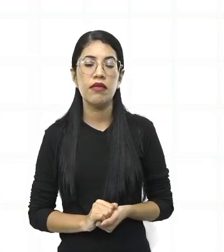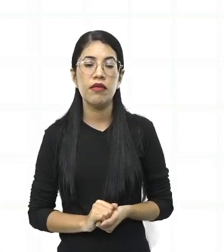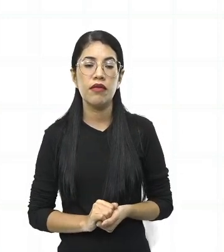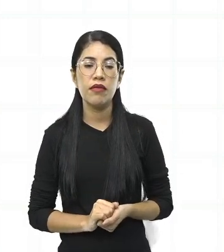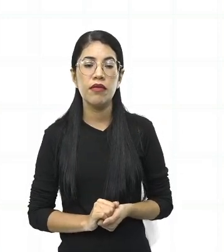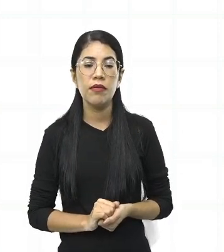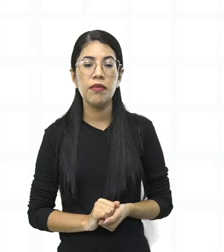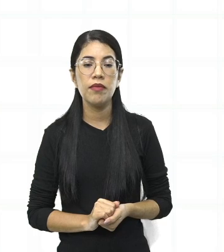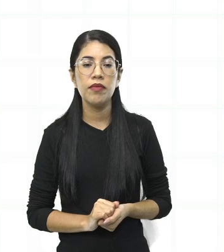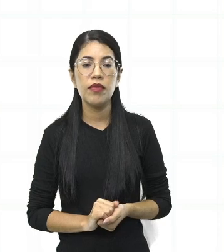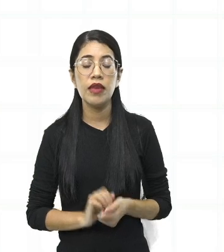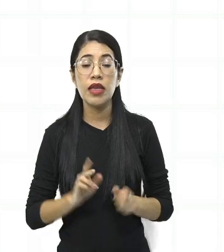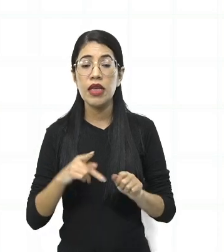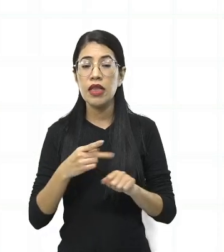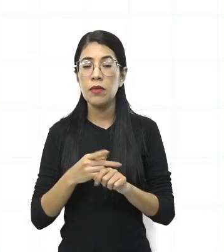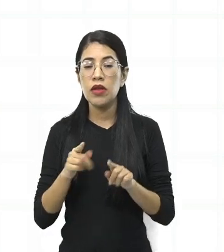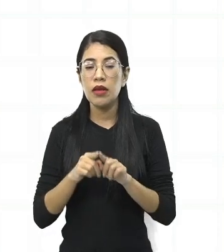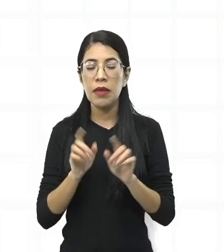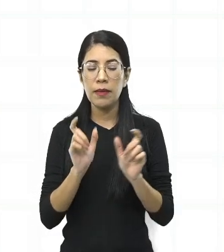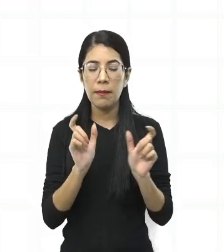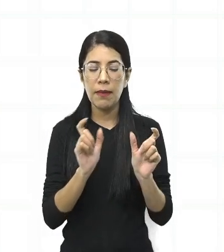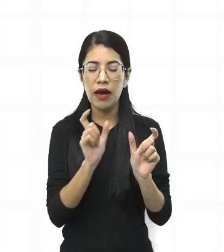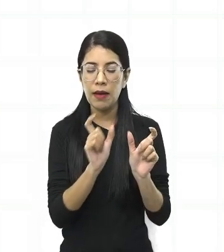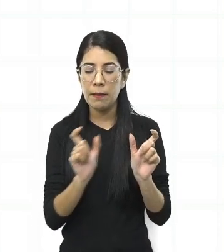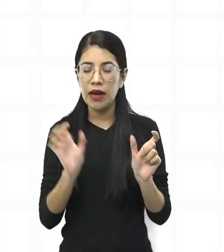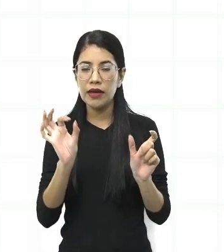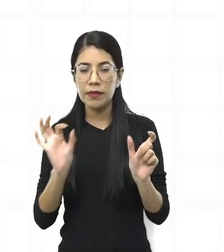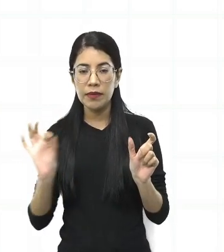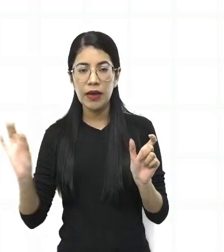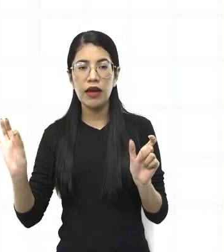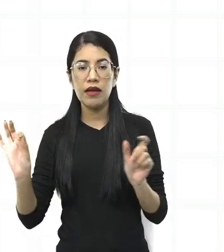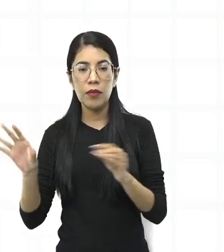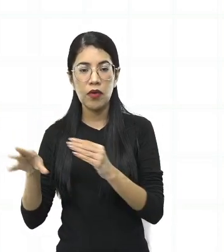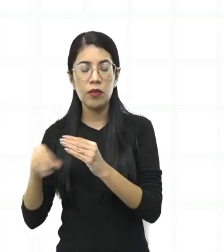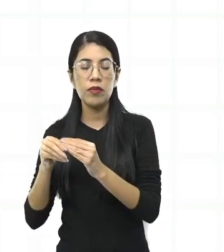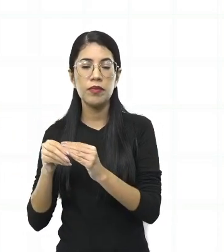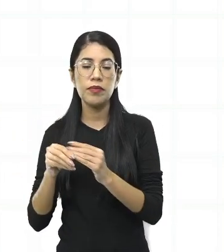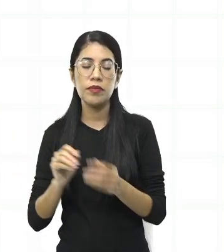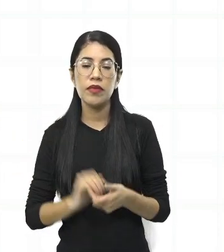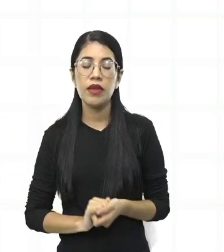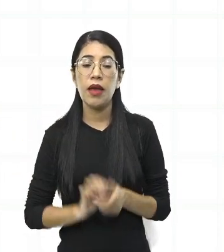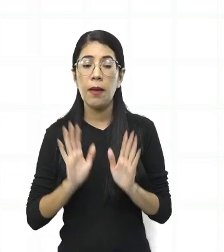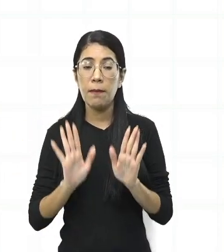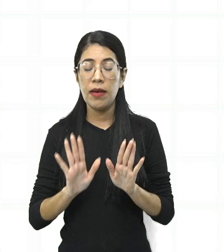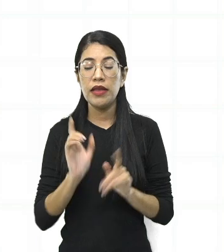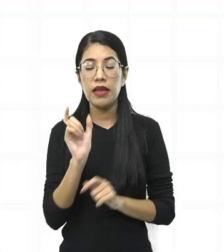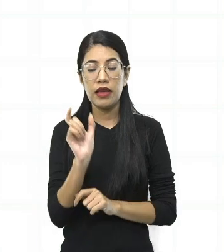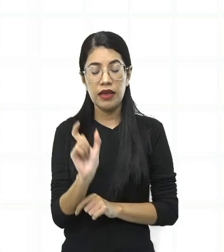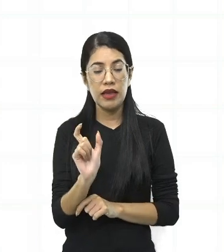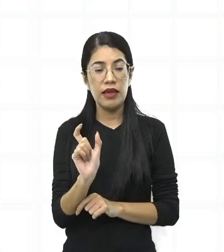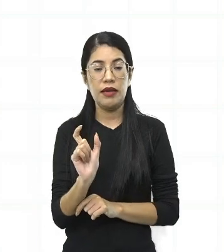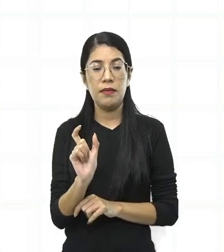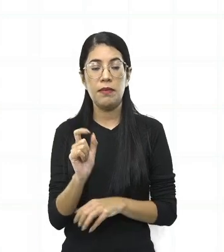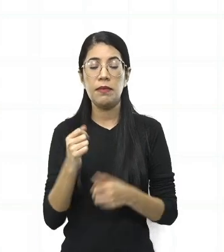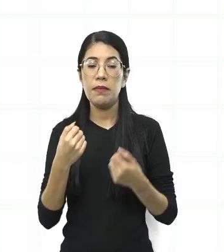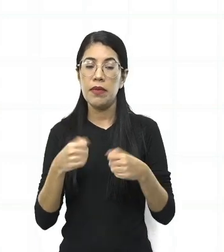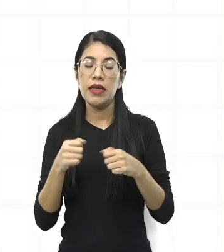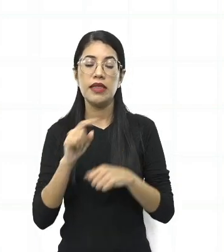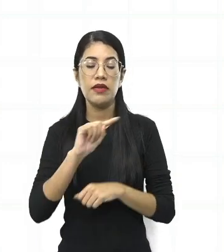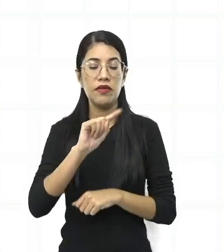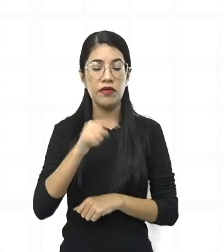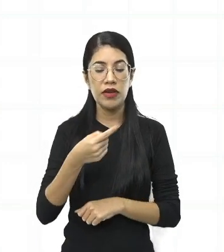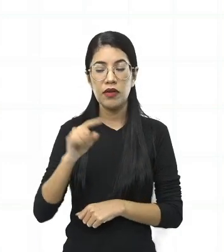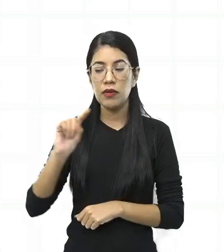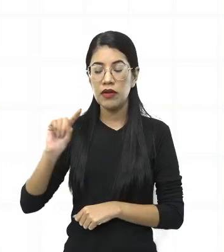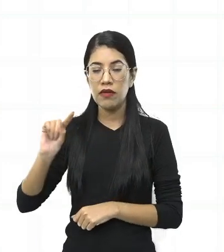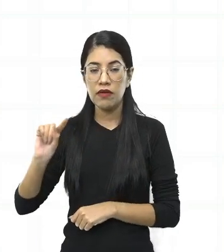e depois do moço vem mais uma informação. Como ele apareceu bem no meio da nossa oração, aí vai ter que ter o